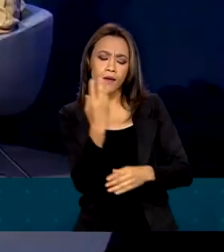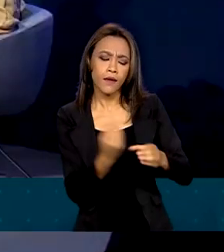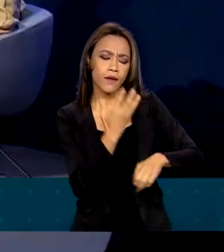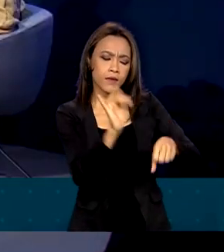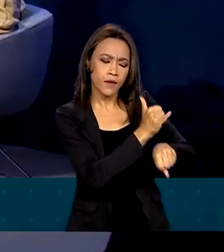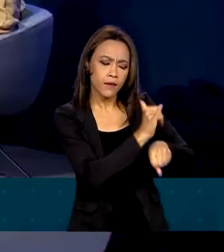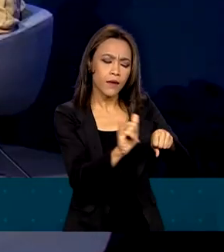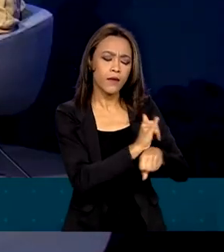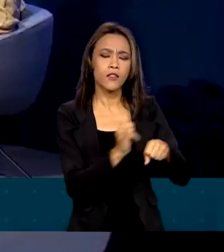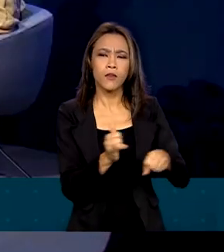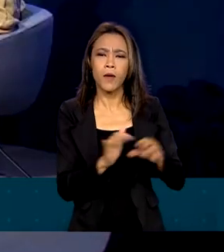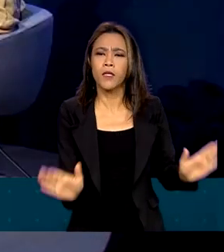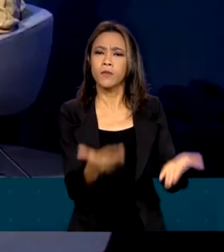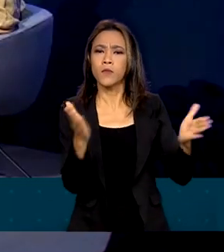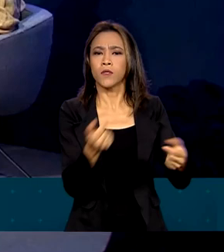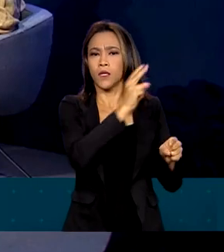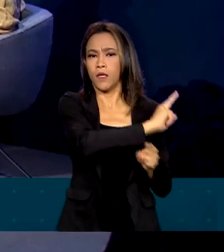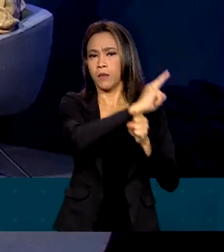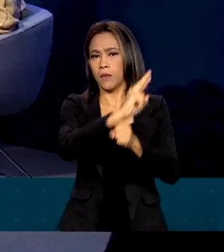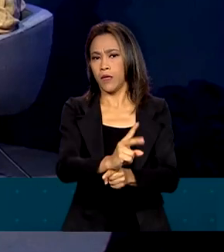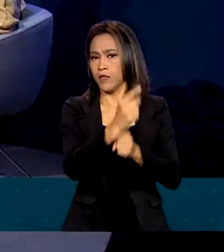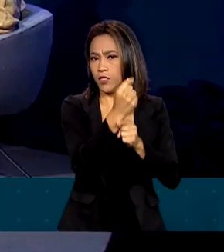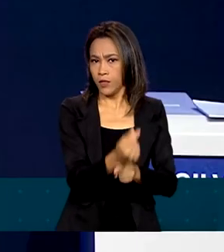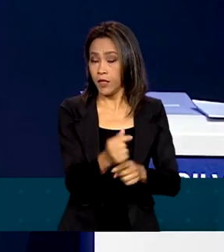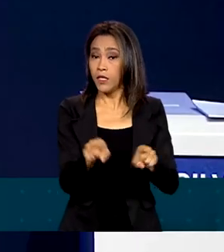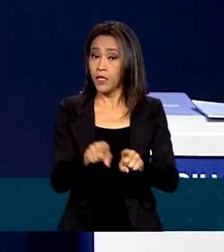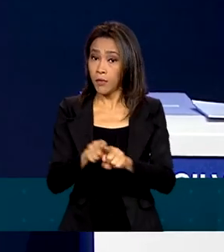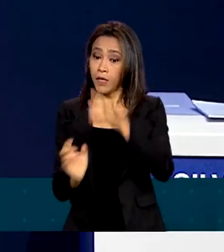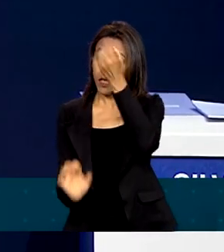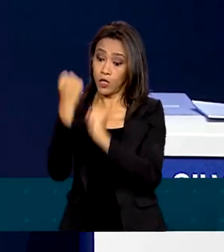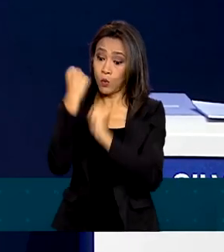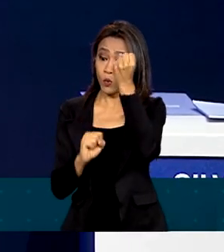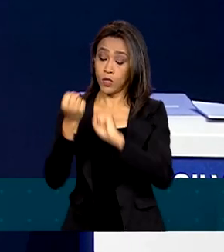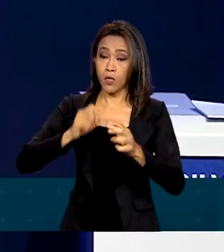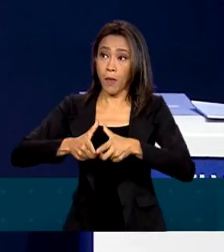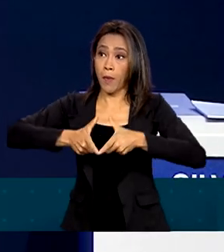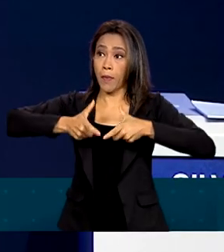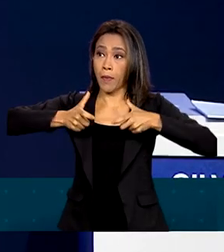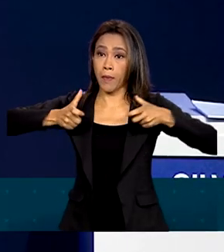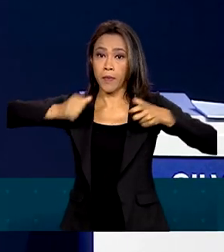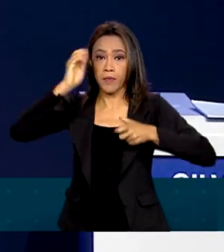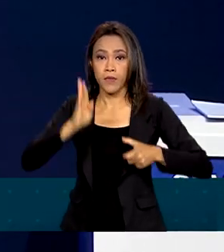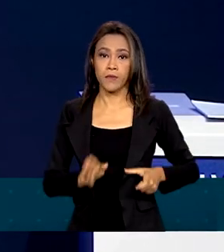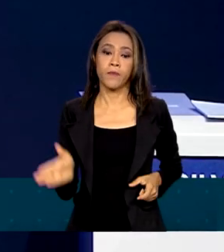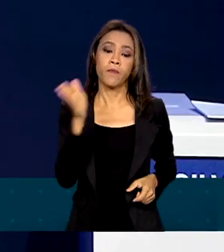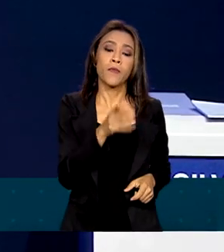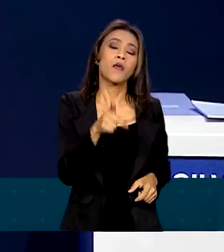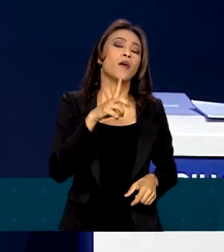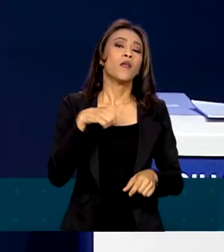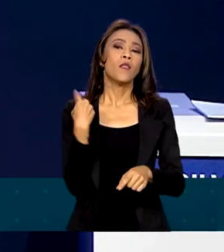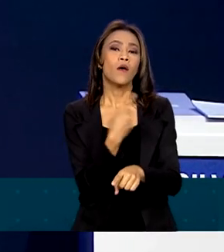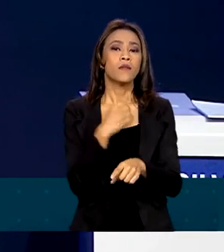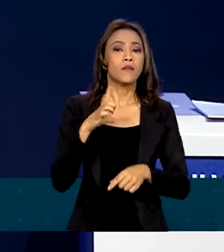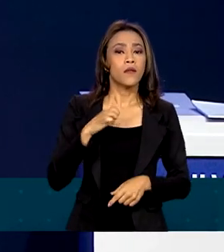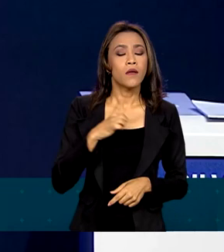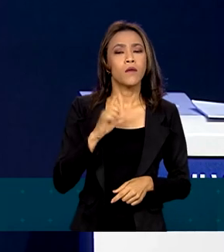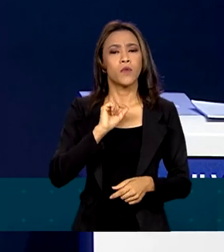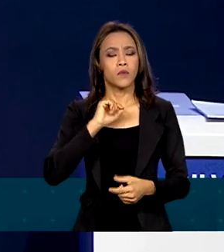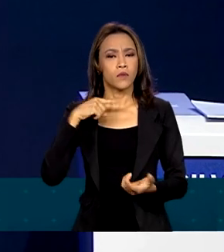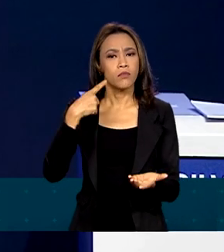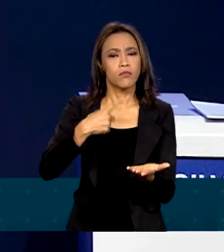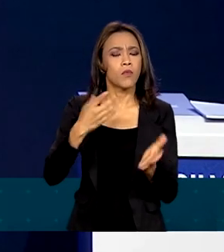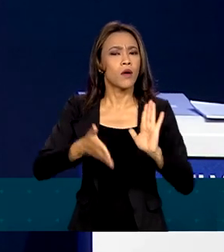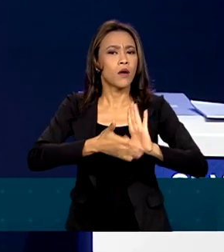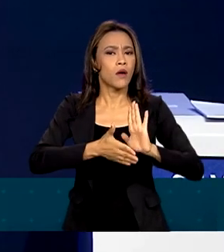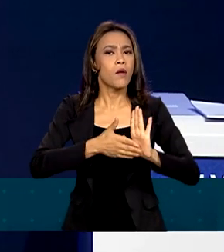crédito e para a industrialização do país nós temos uma agenda de crédito melhorar o sistema de